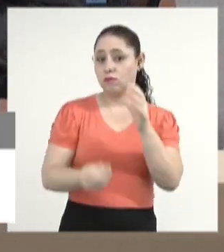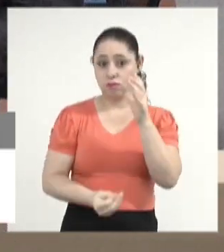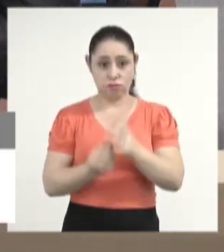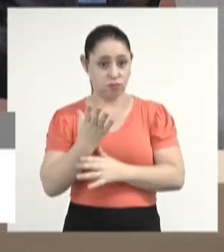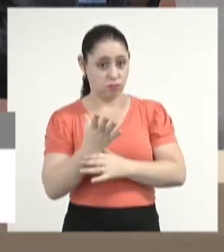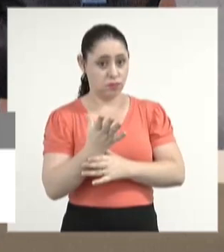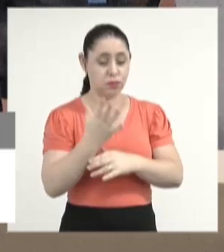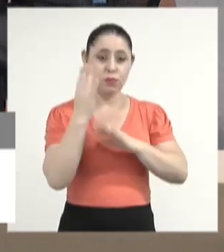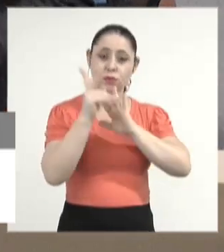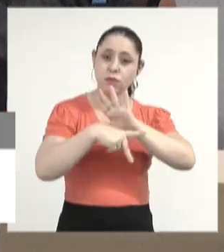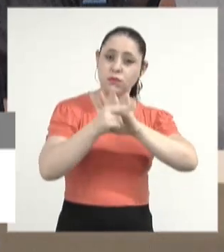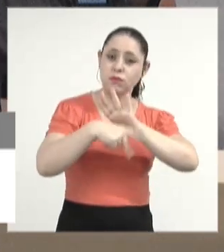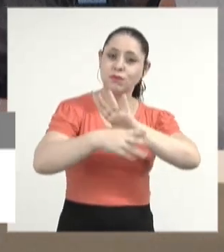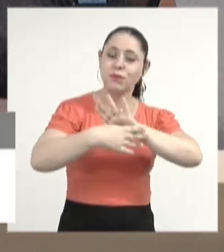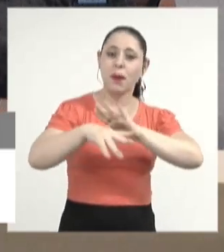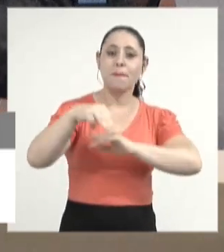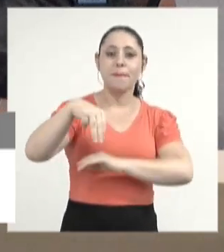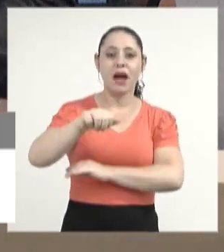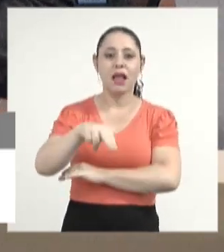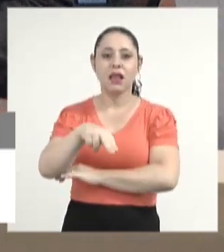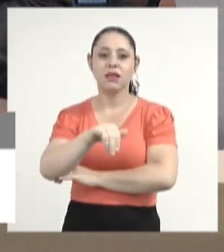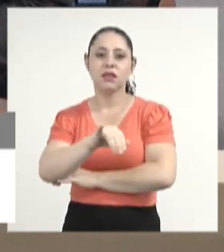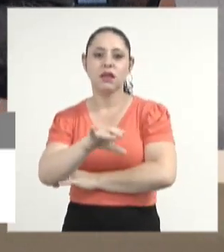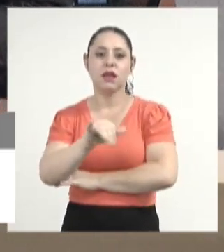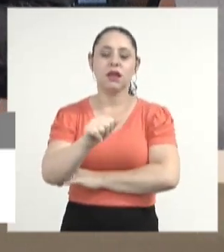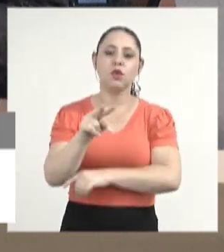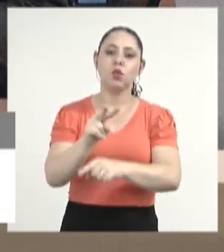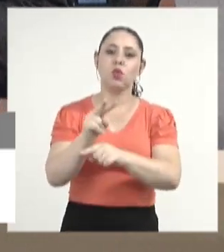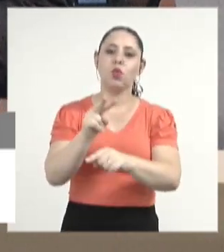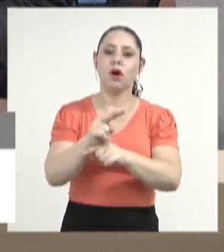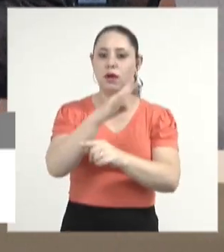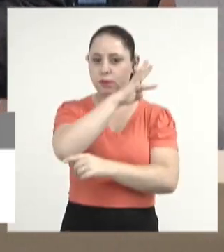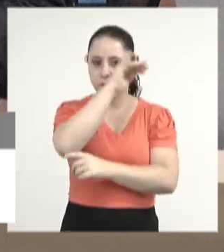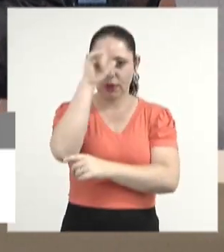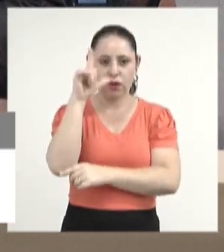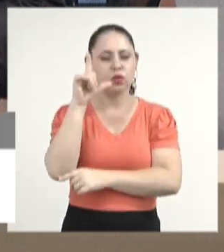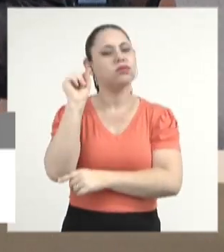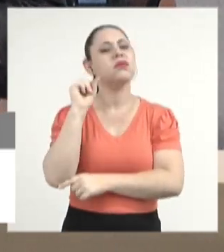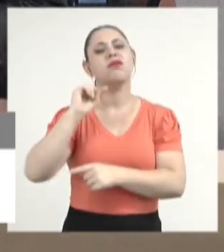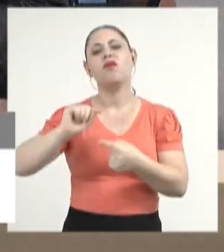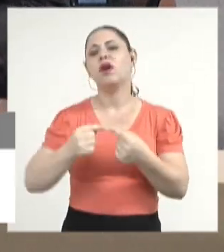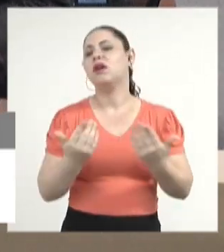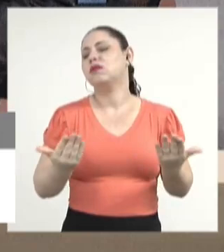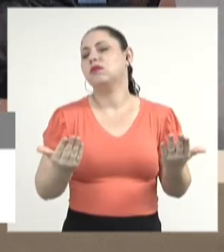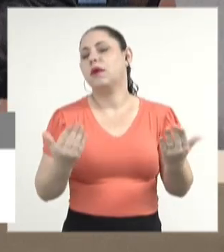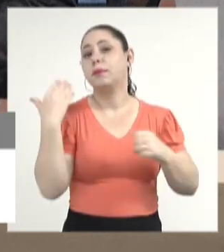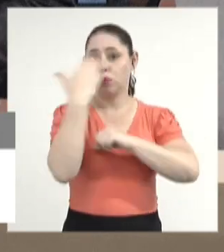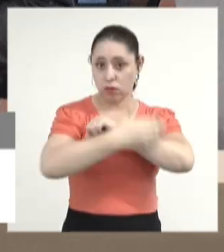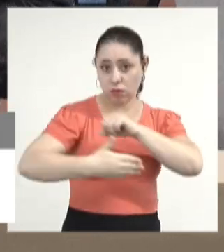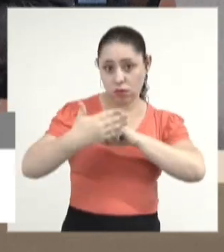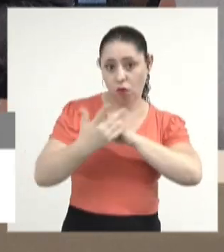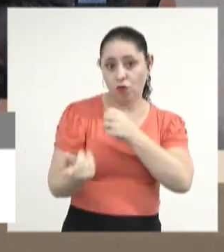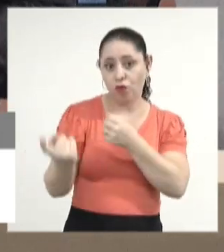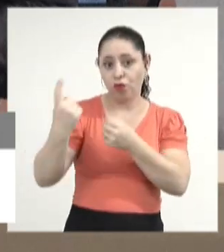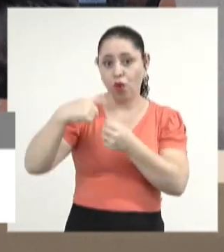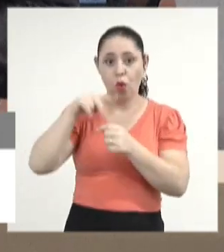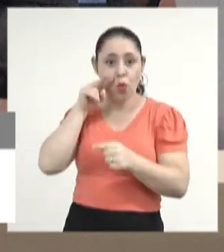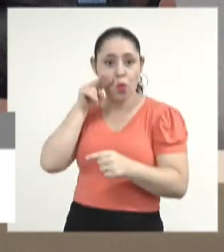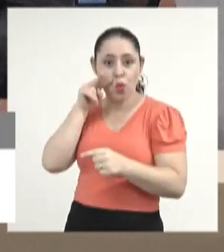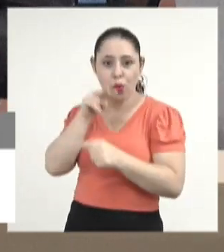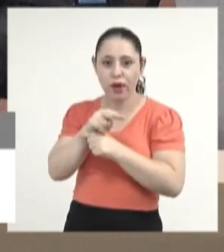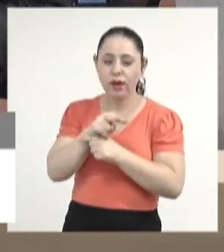cria o programa Mananciais Sustentáveis em Mato Grosso do Sul, com a finalidade de proteger, de recuperar e